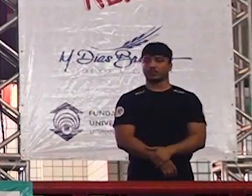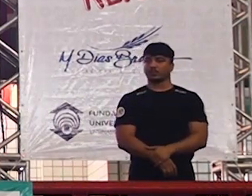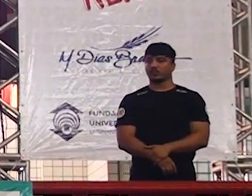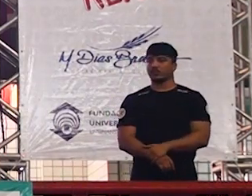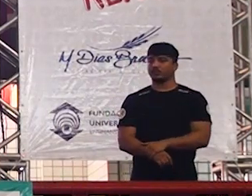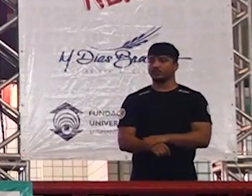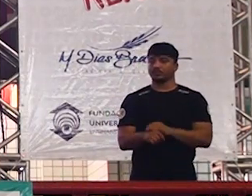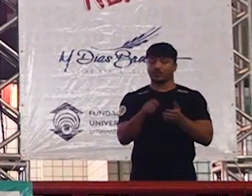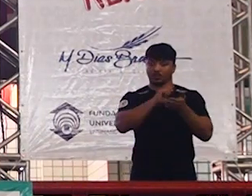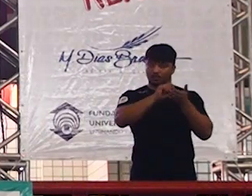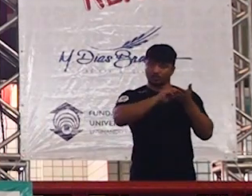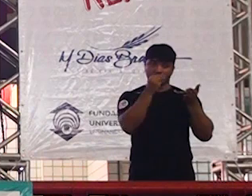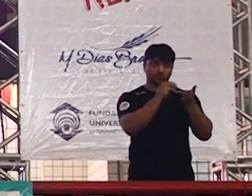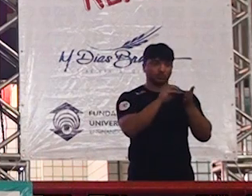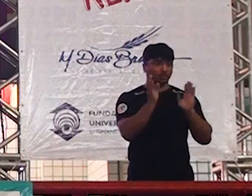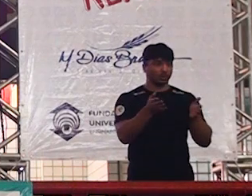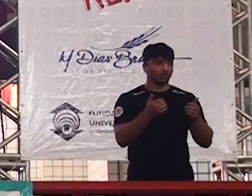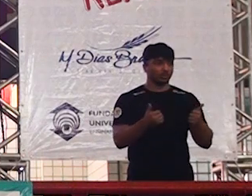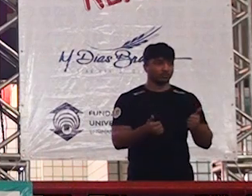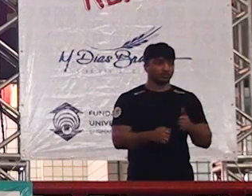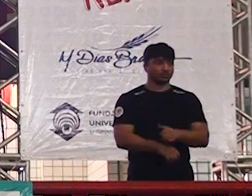Anotou o nome da revista? Tirou foto?